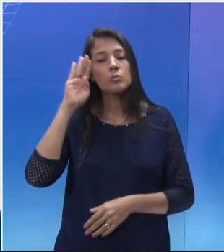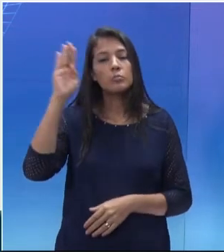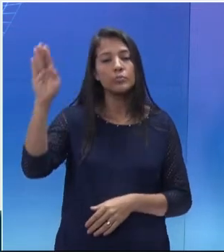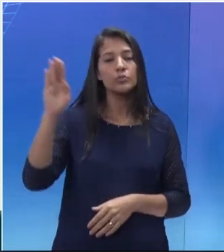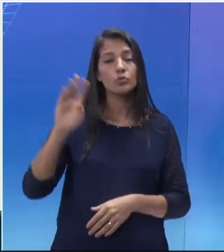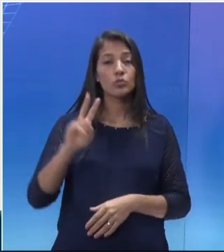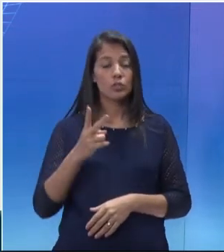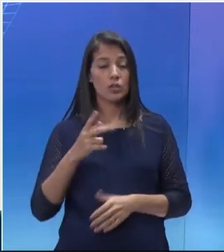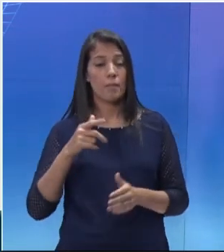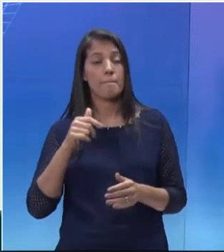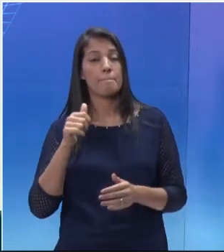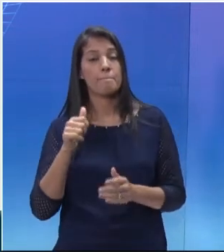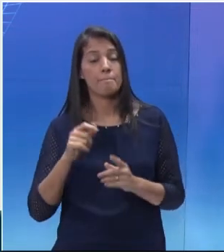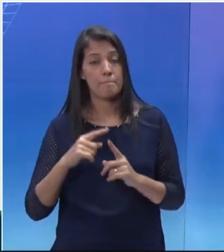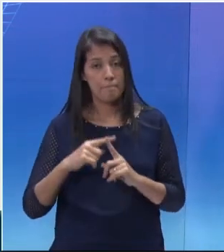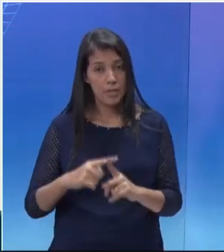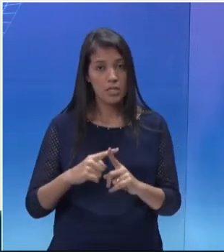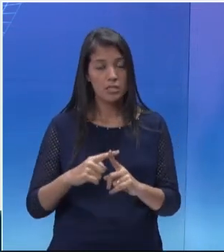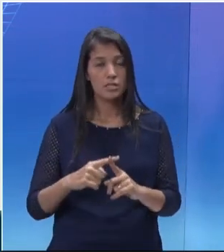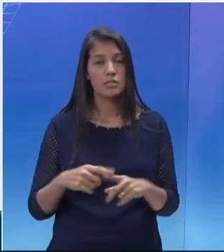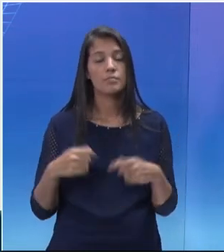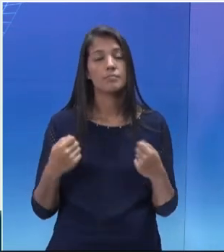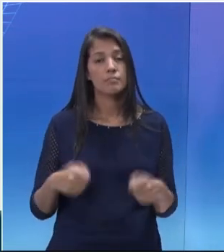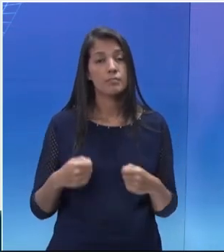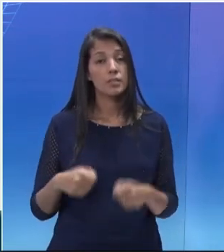íons provenientes dos metais alcalinos